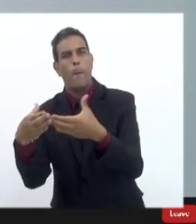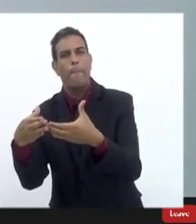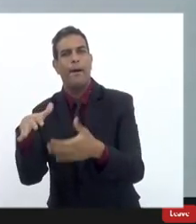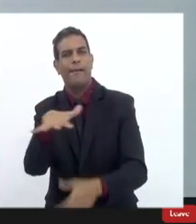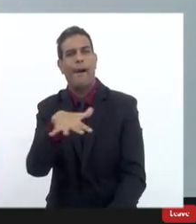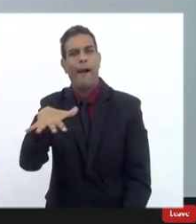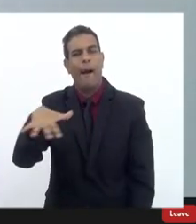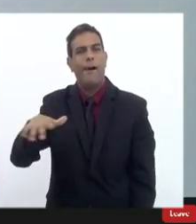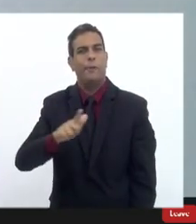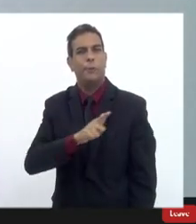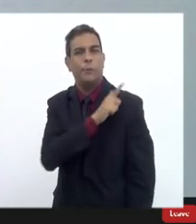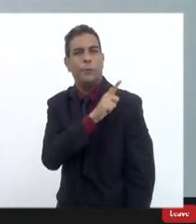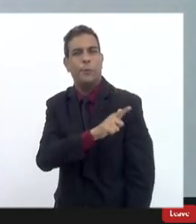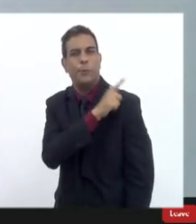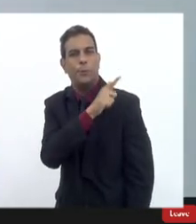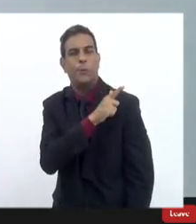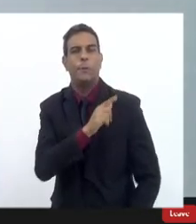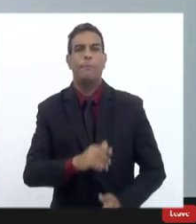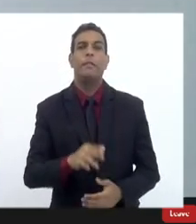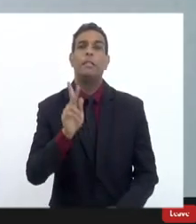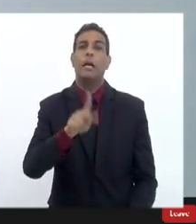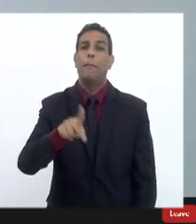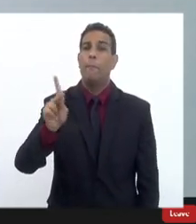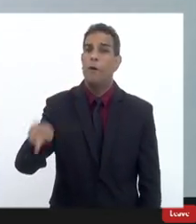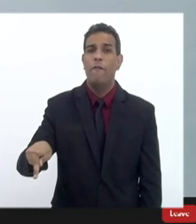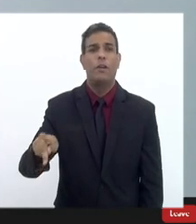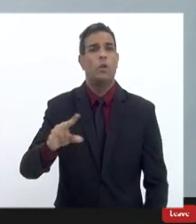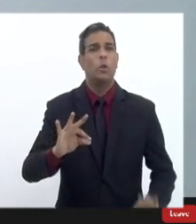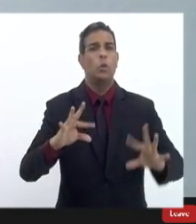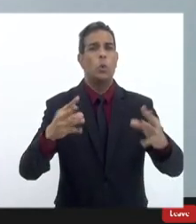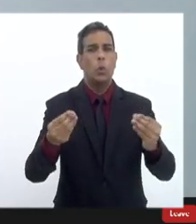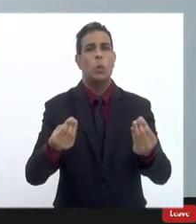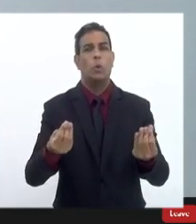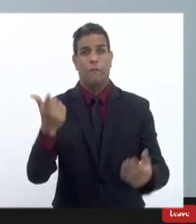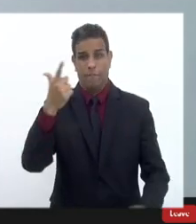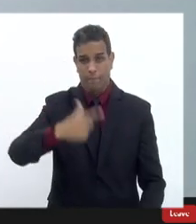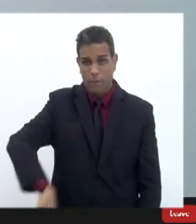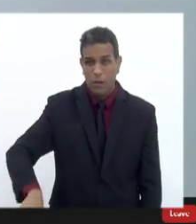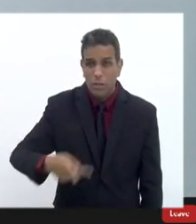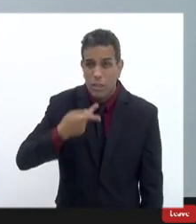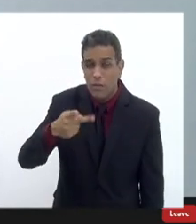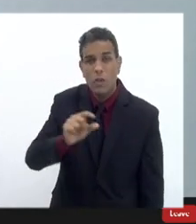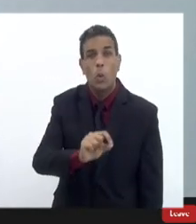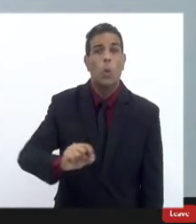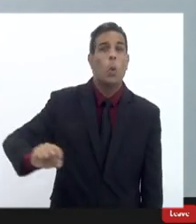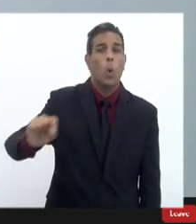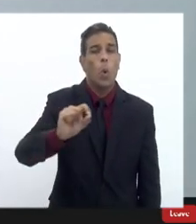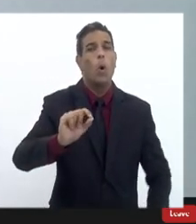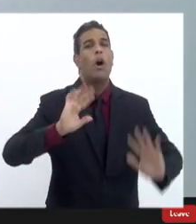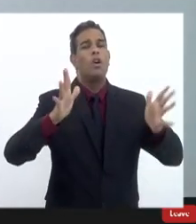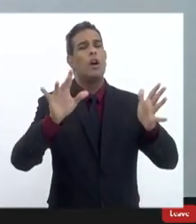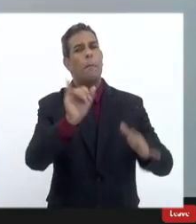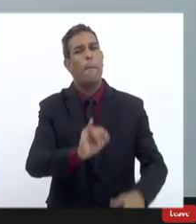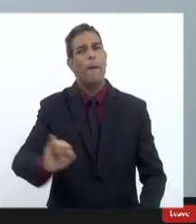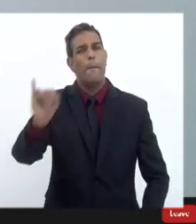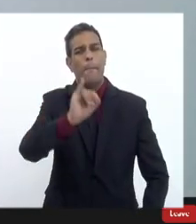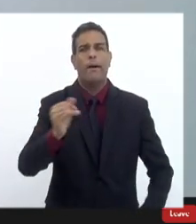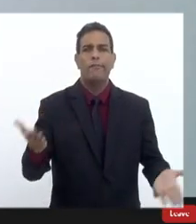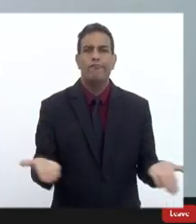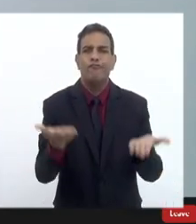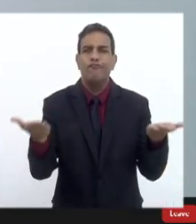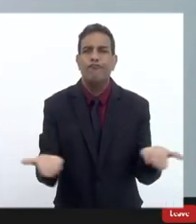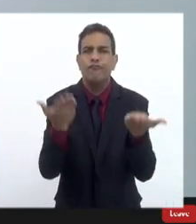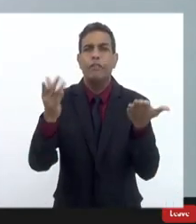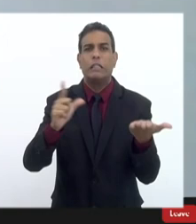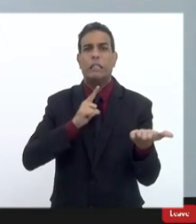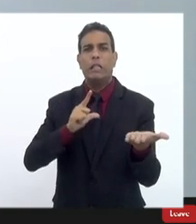gestora e professores, enfim. Também reitero, como os outros companheiros, a importância de um efetivo na